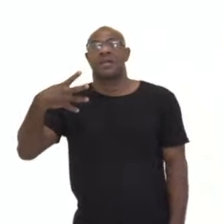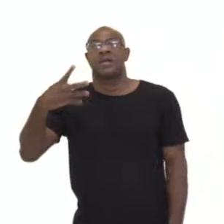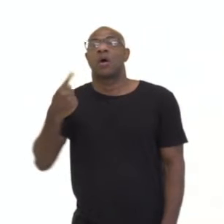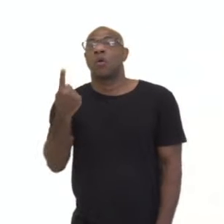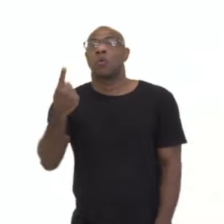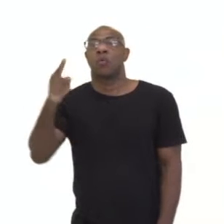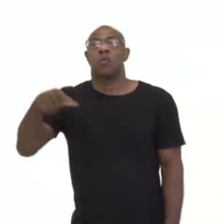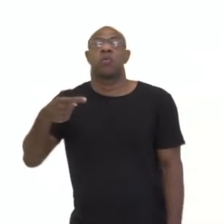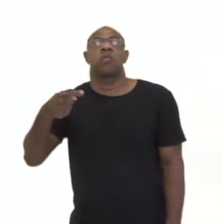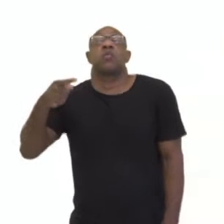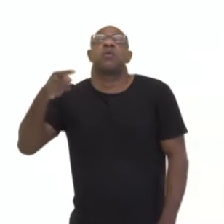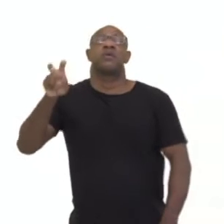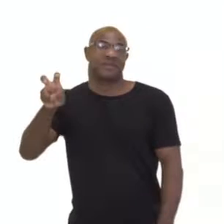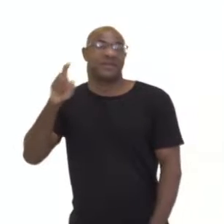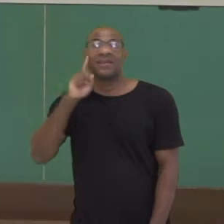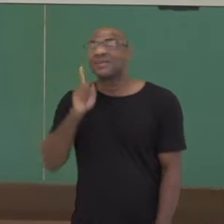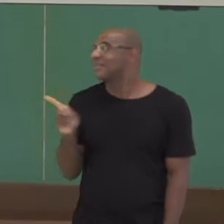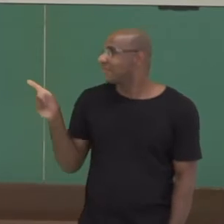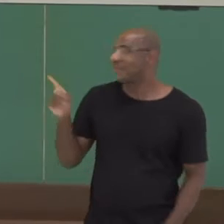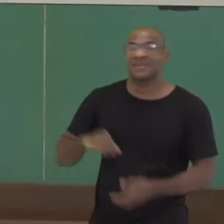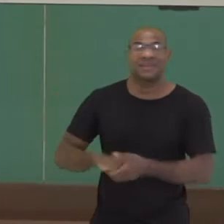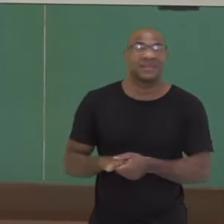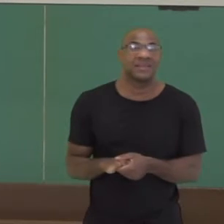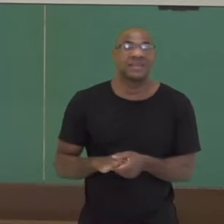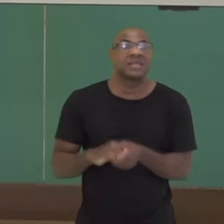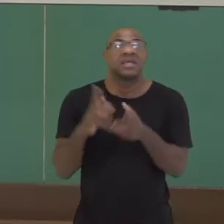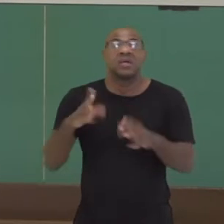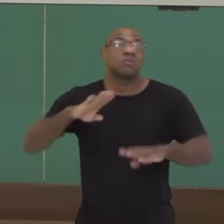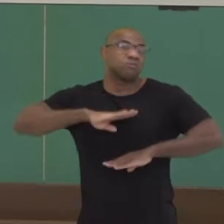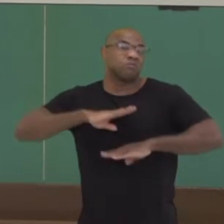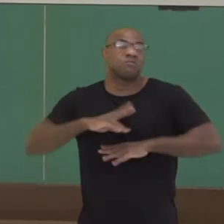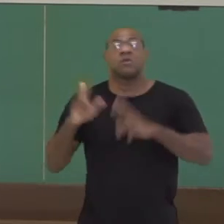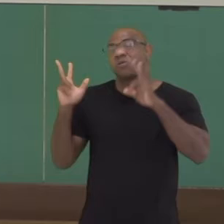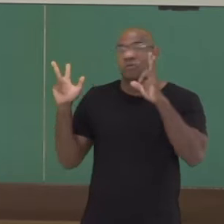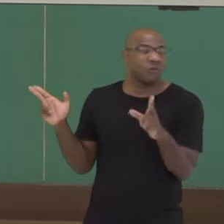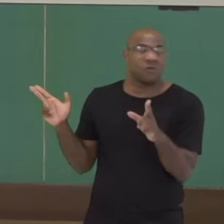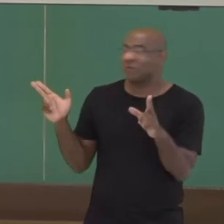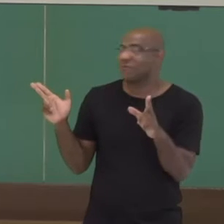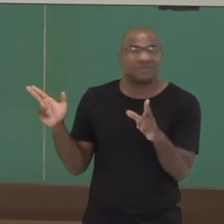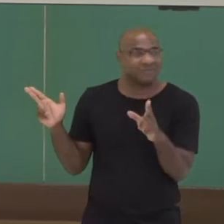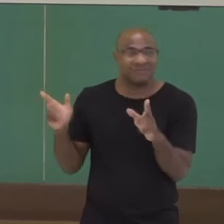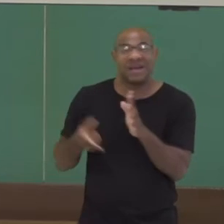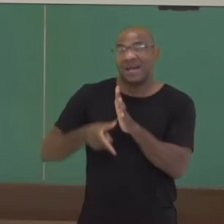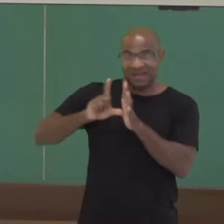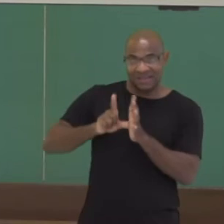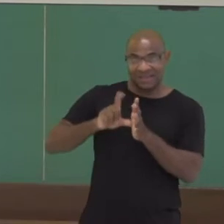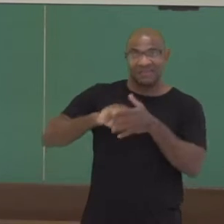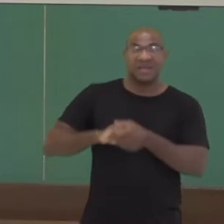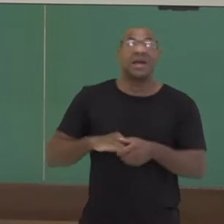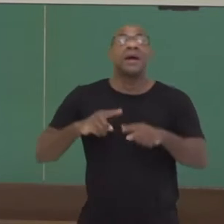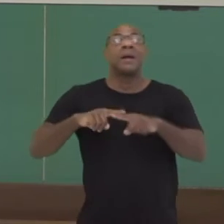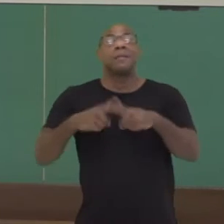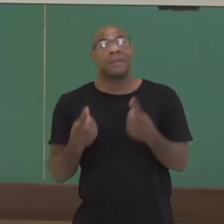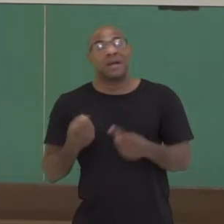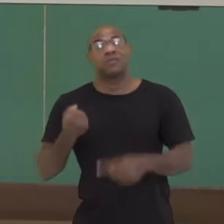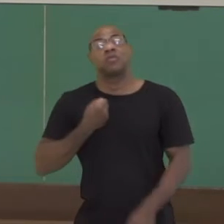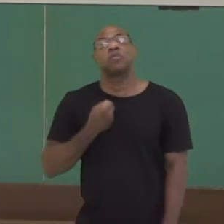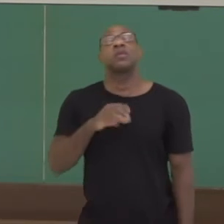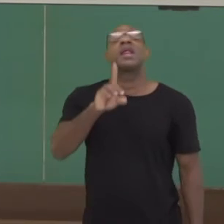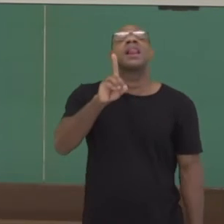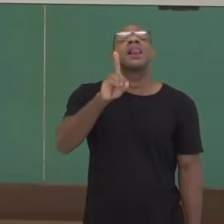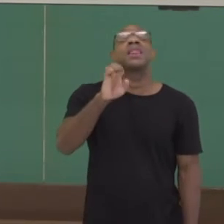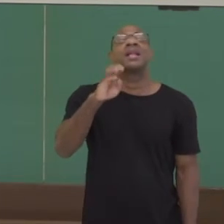é a mesma representação da situação anterior, porém, na forma de números